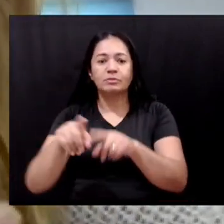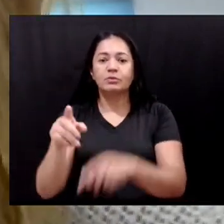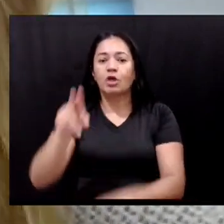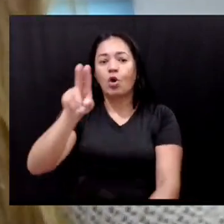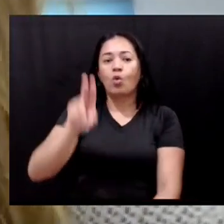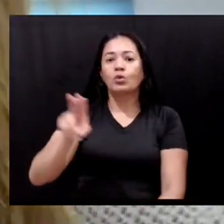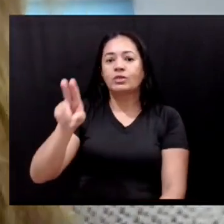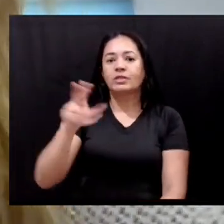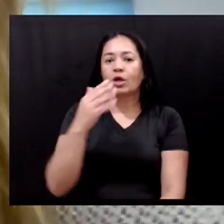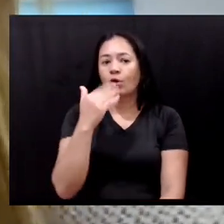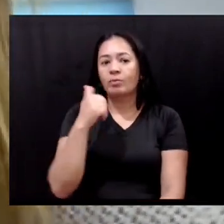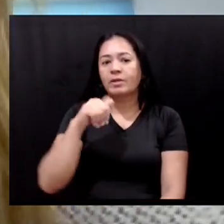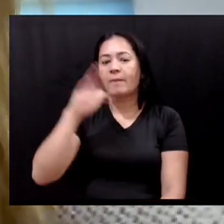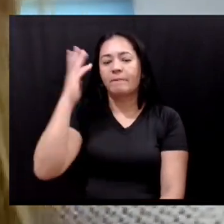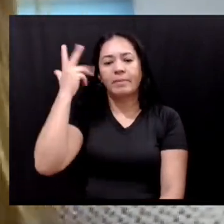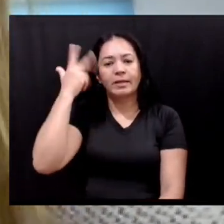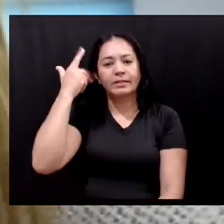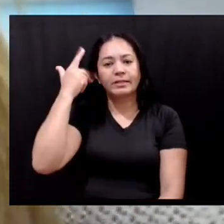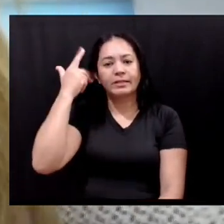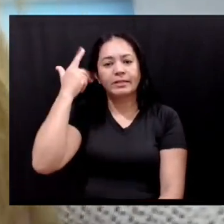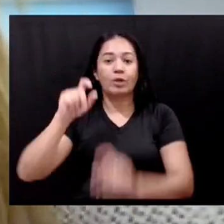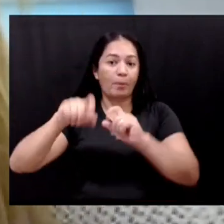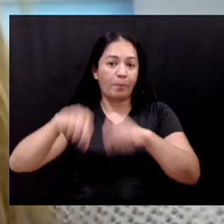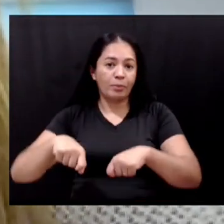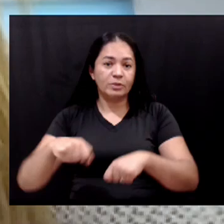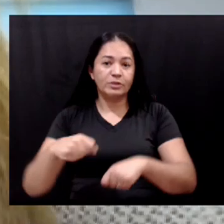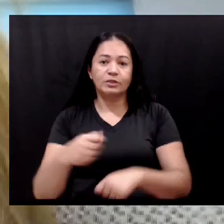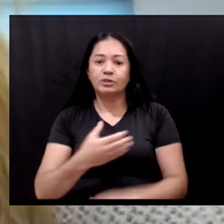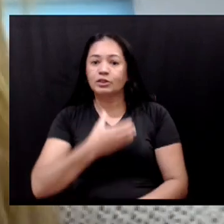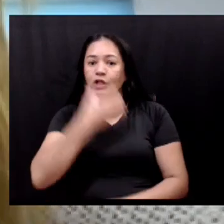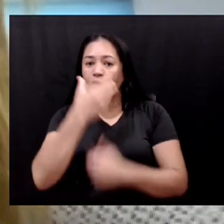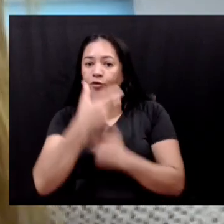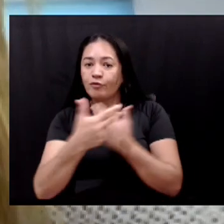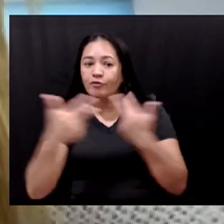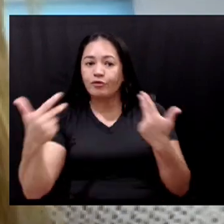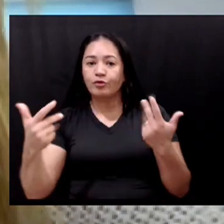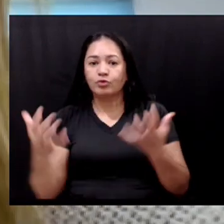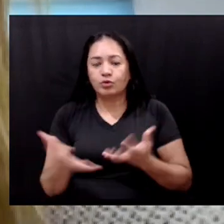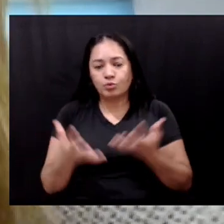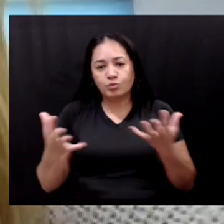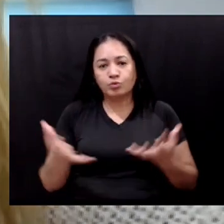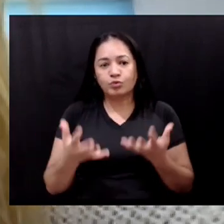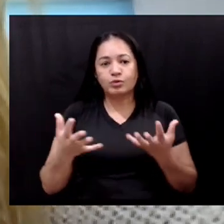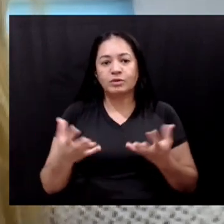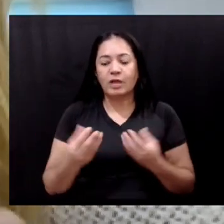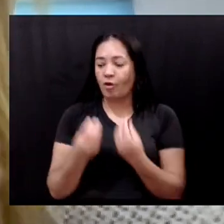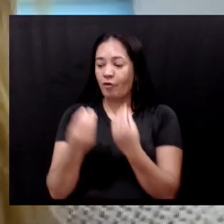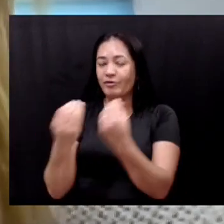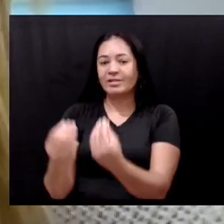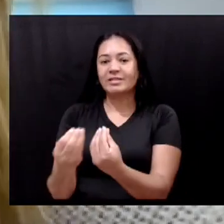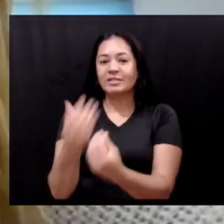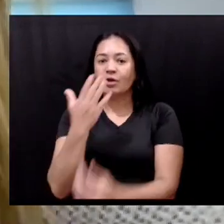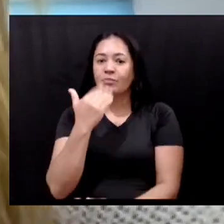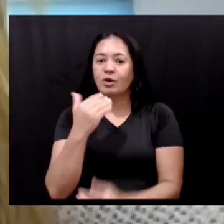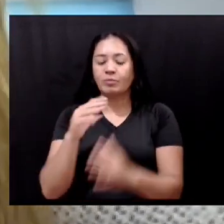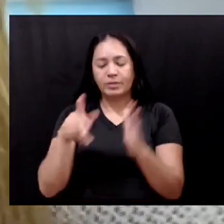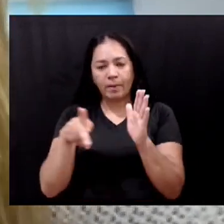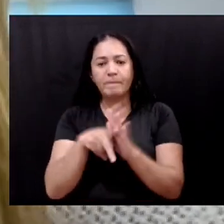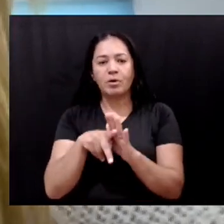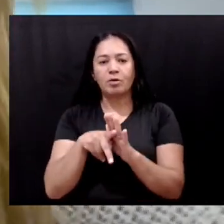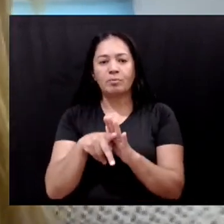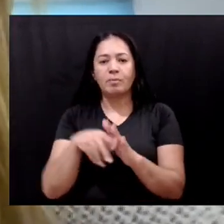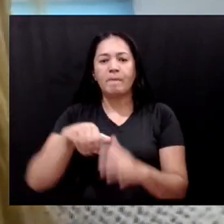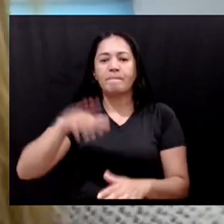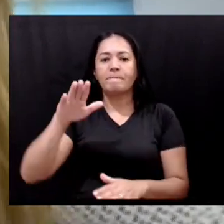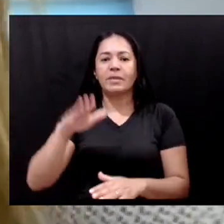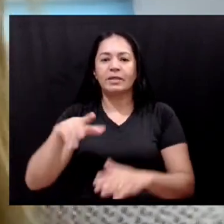naturais possíveis, né? As frutas, legumes, procurar dar uma alimentação para as crianças mais caseira